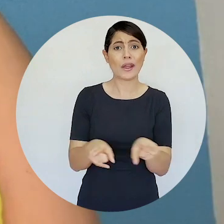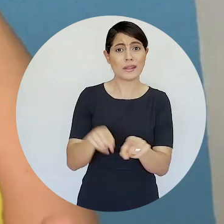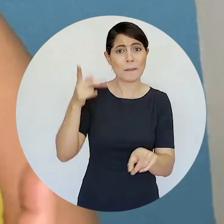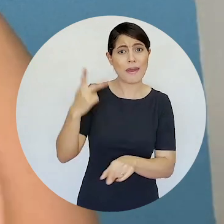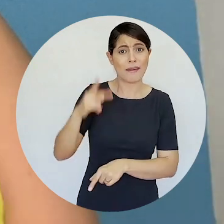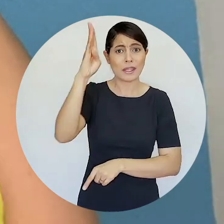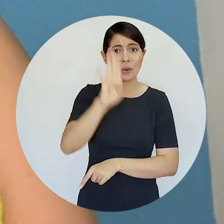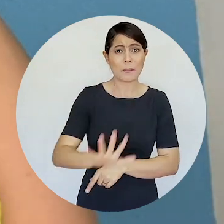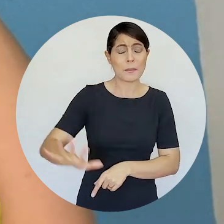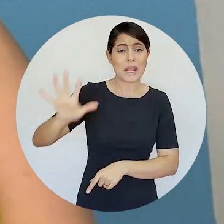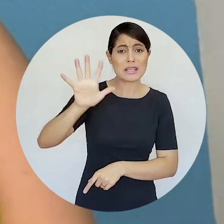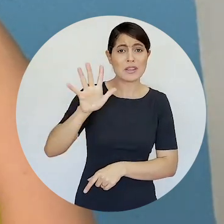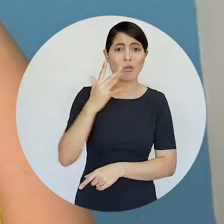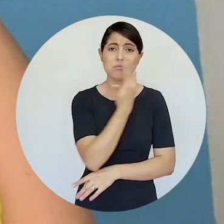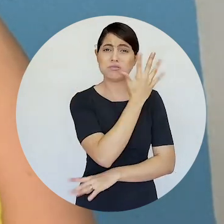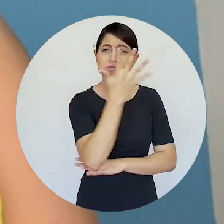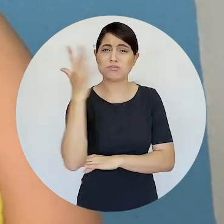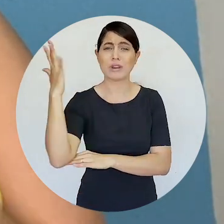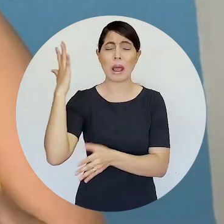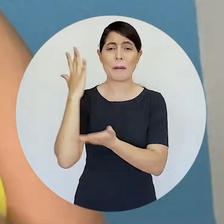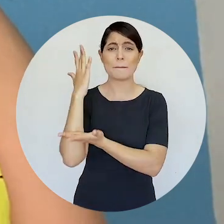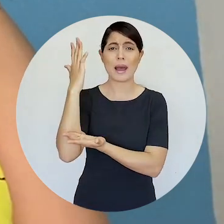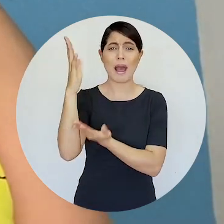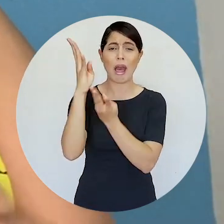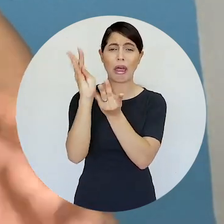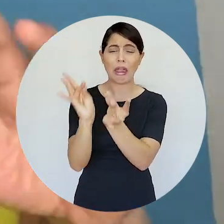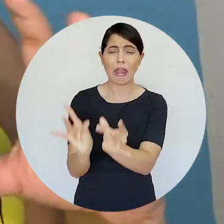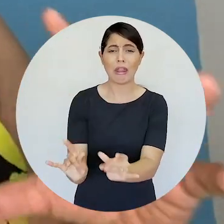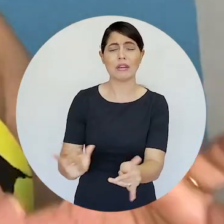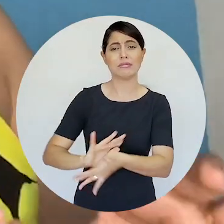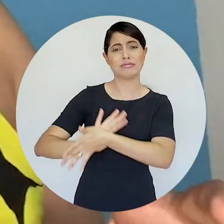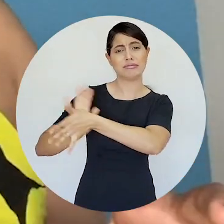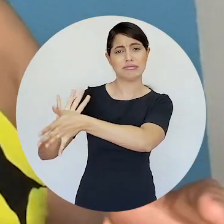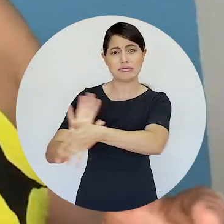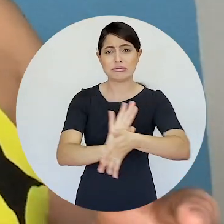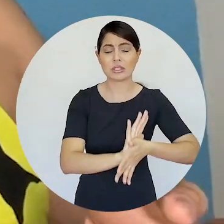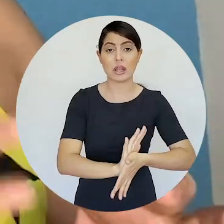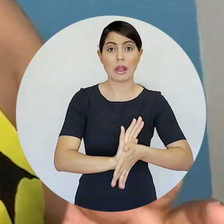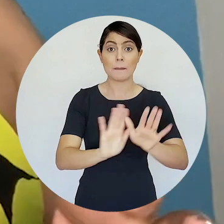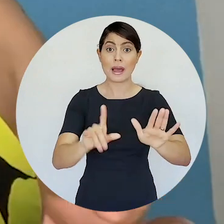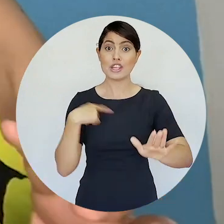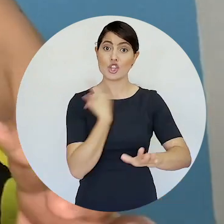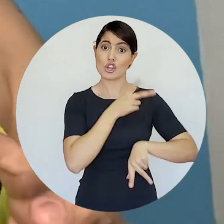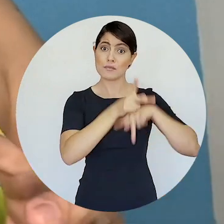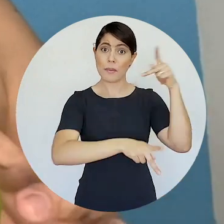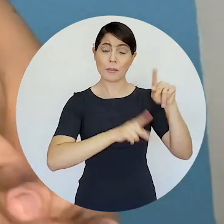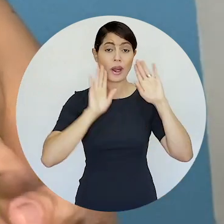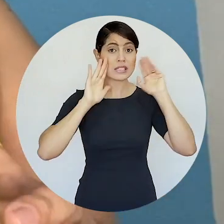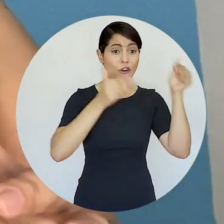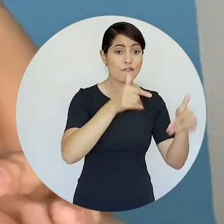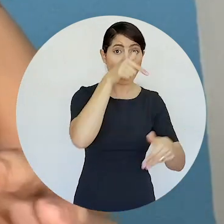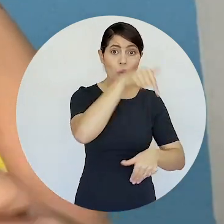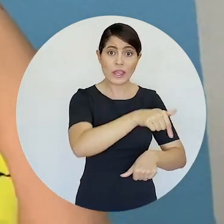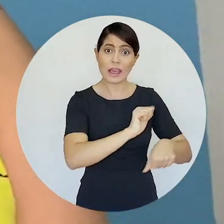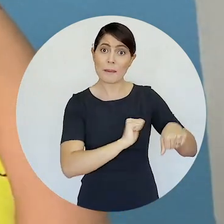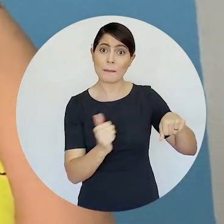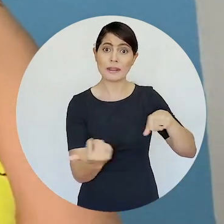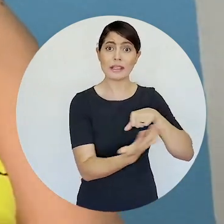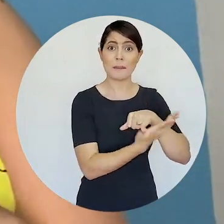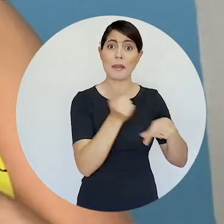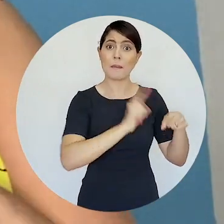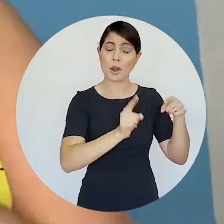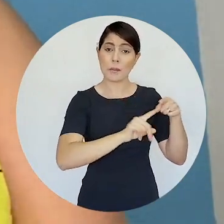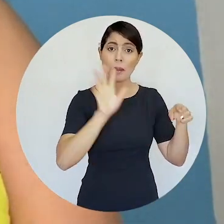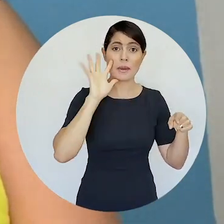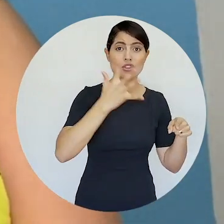mundial, está enfrentando um outro cujos olhos não estão voltados. Enquanto toda a população volta seus